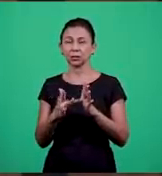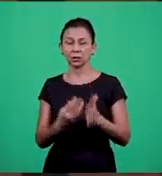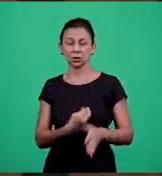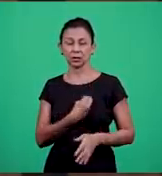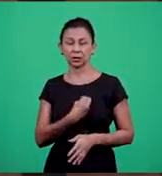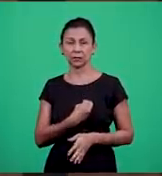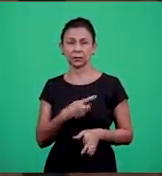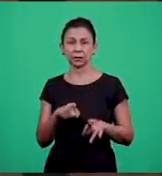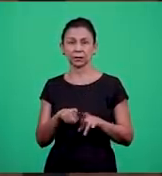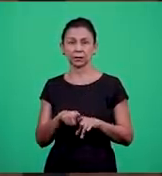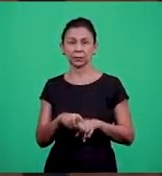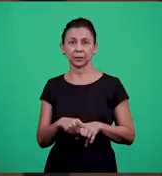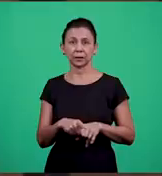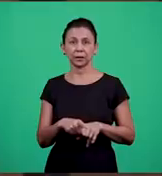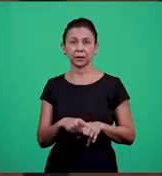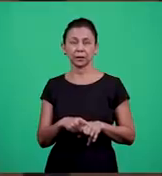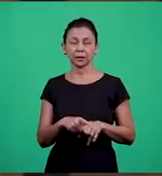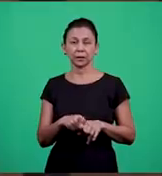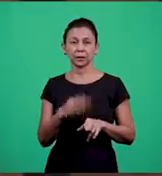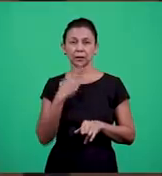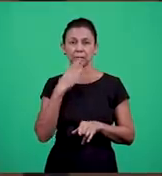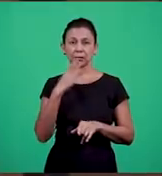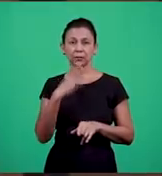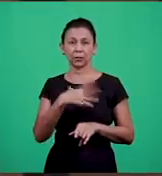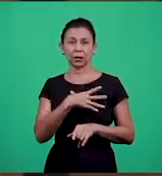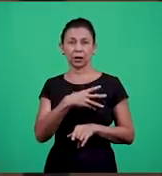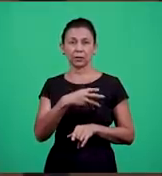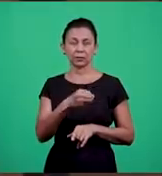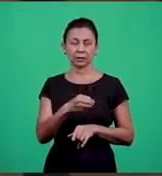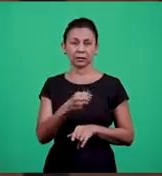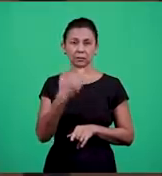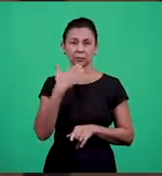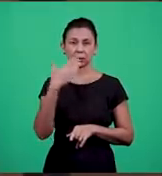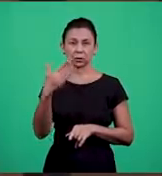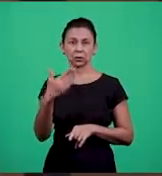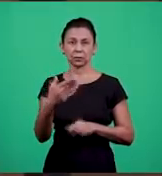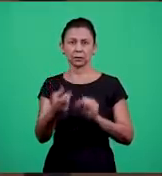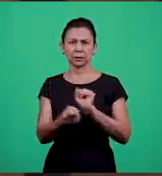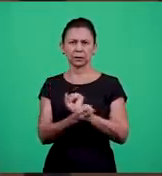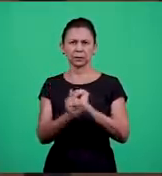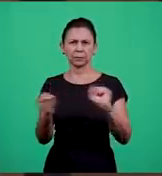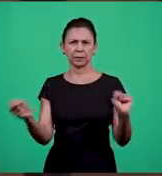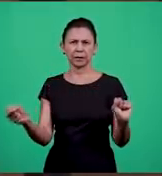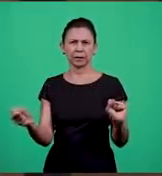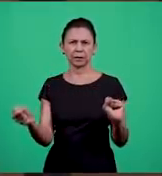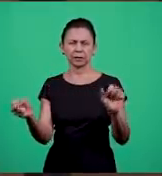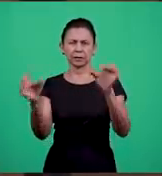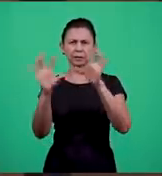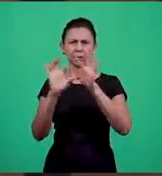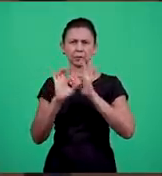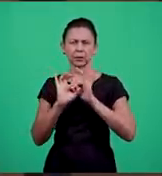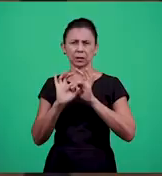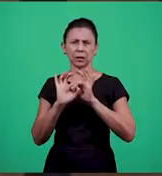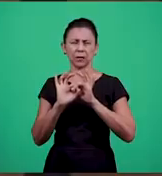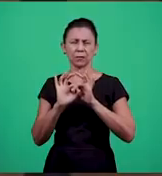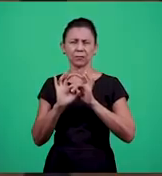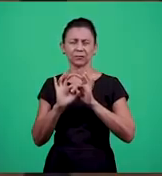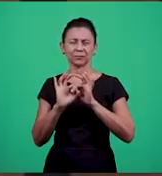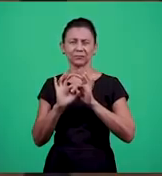sobre os nossos filhos. Pedimos, ó Deus, dá-nos libertação, dá-nos vida e